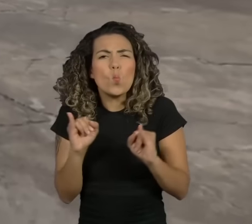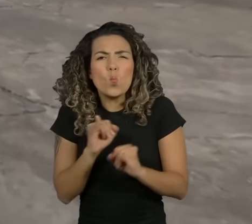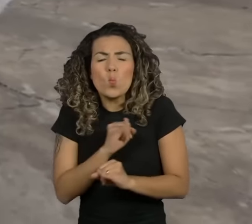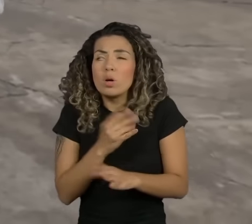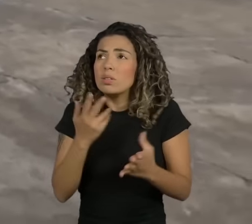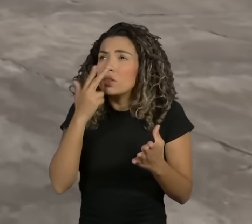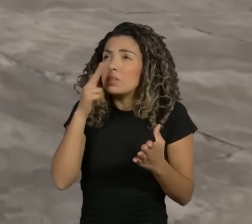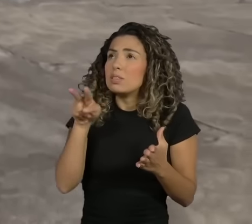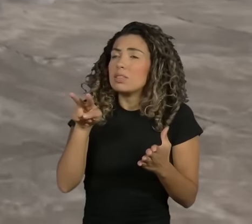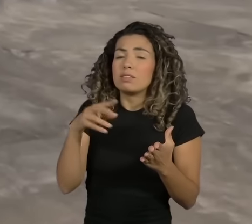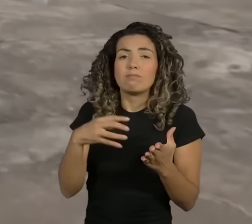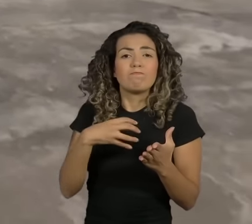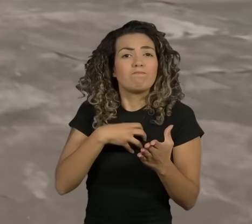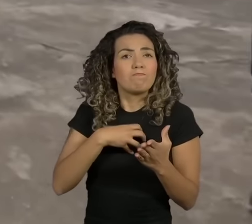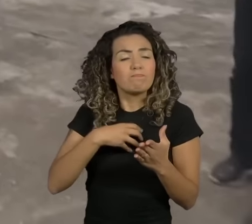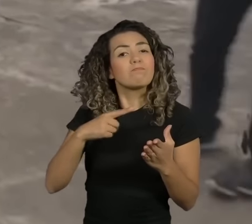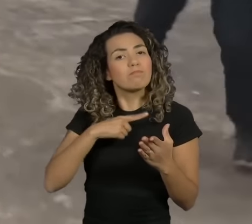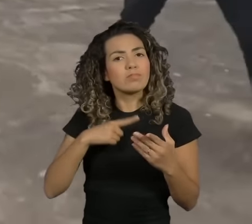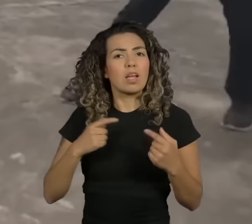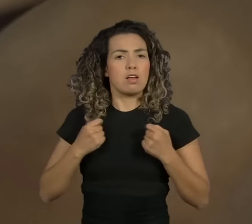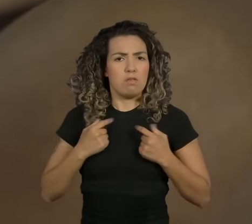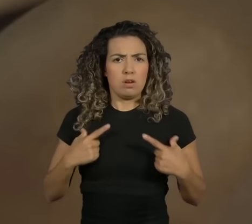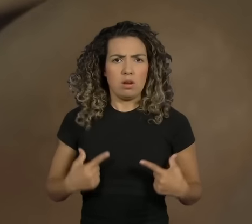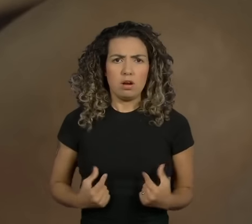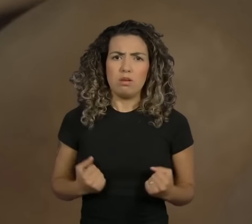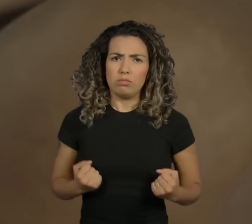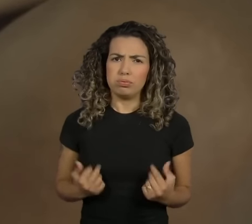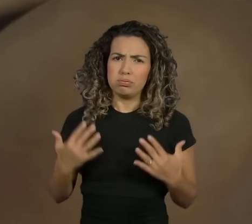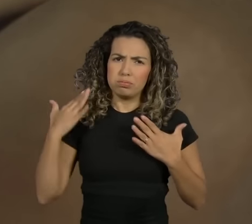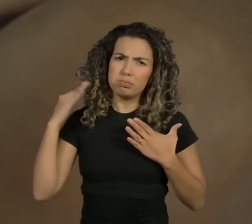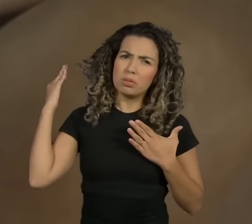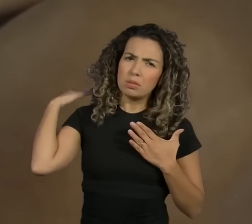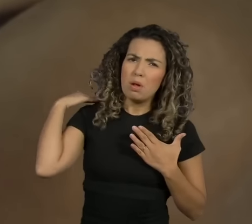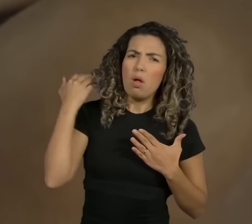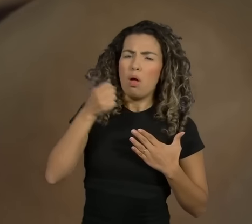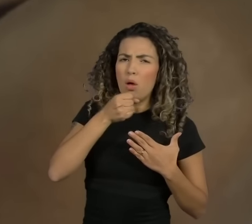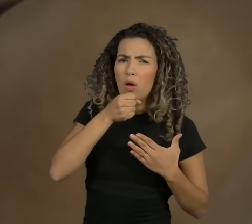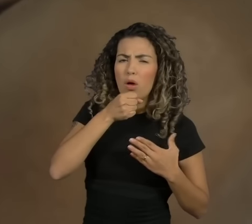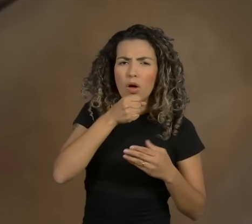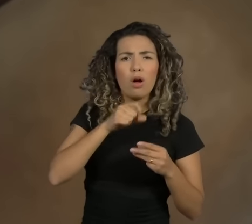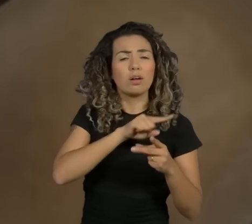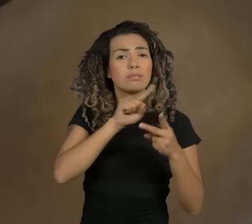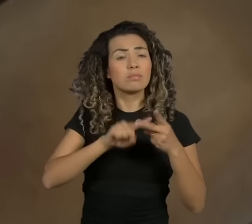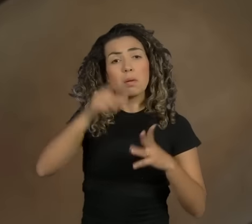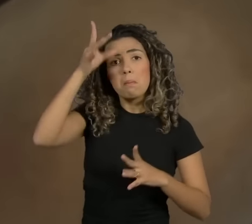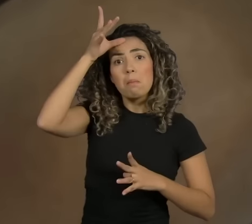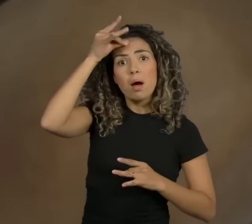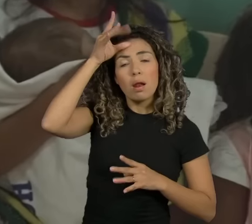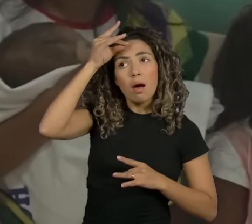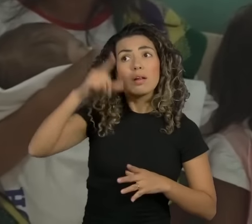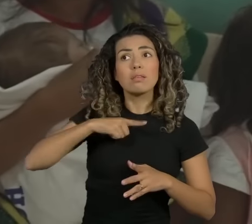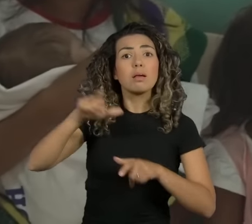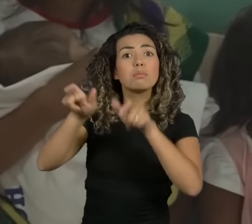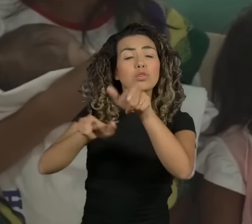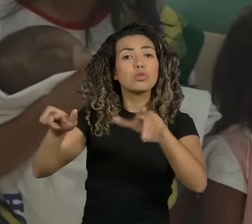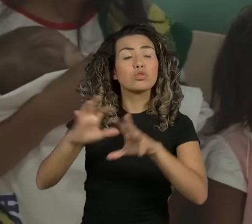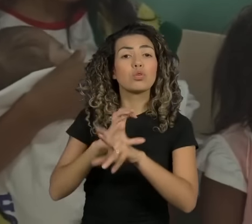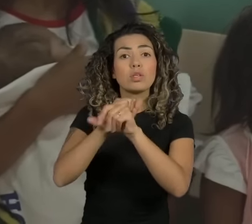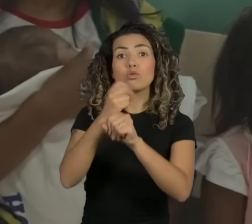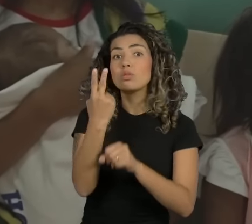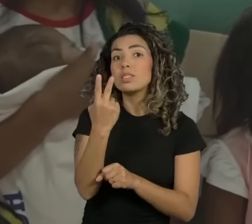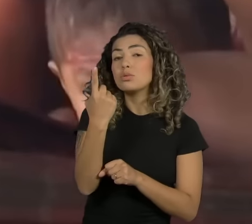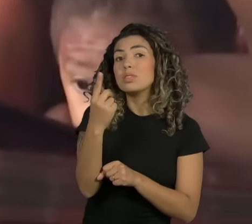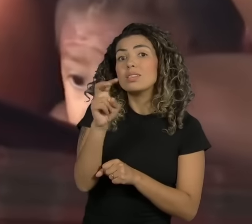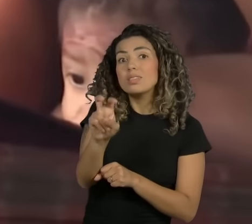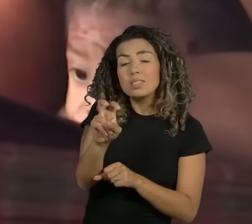Doenças evitáveis como pneumonia e malária abreviaram 215 vidas. Mais da metade